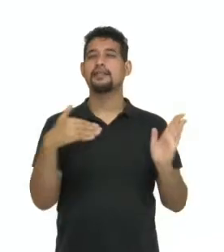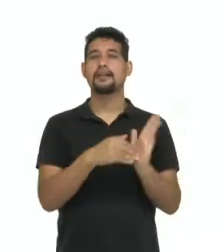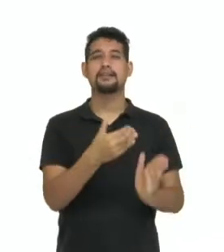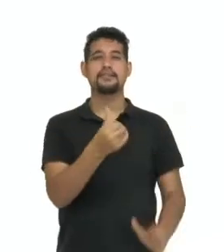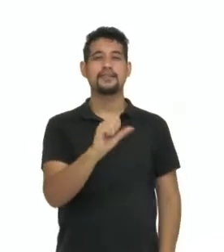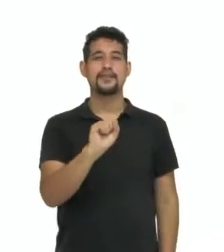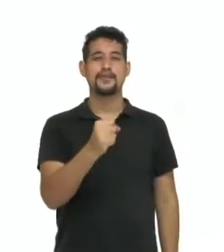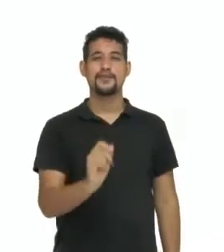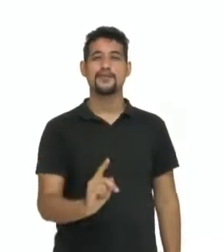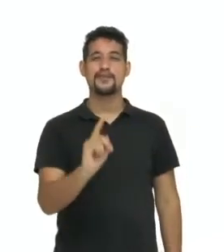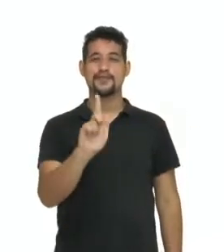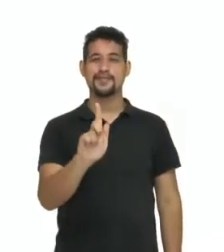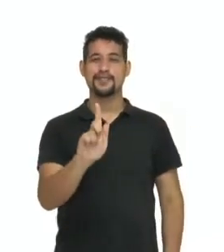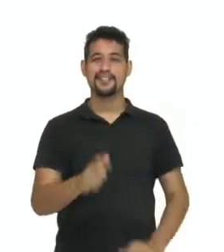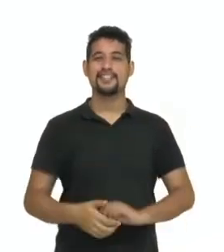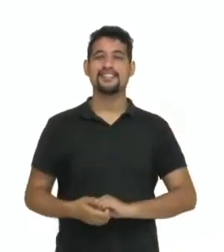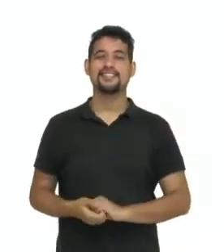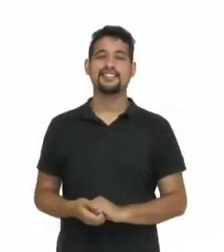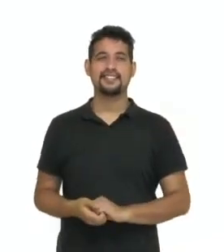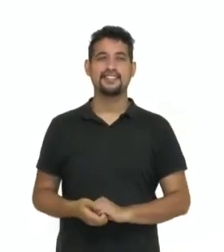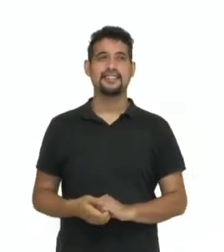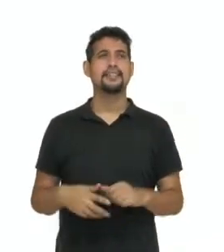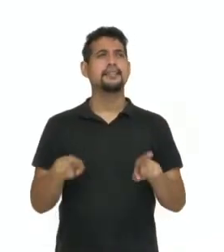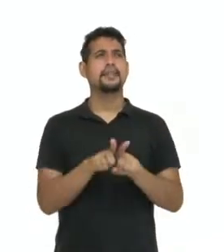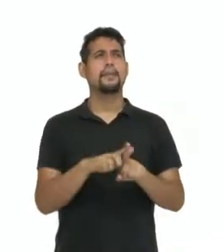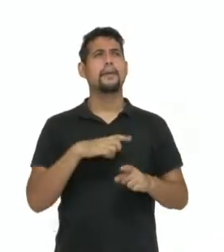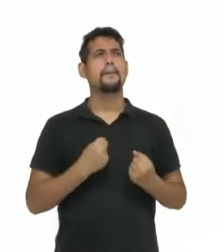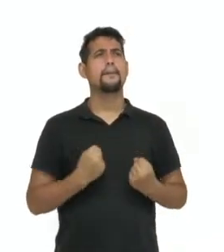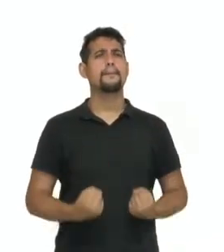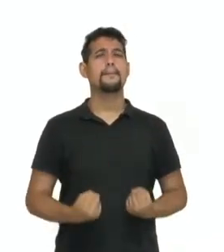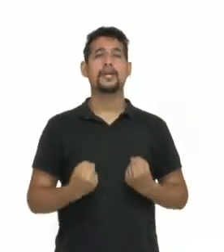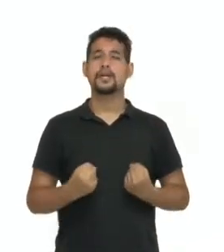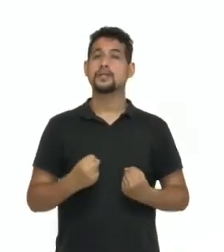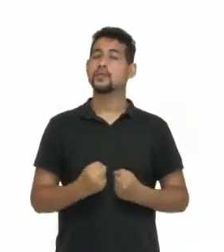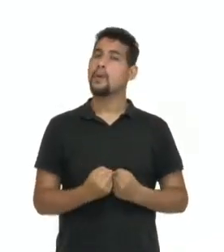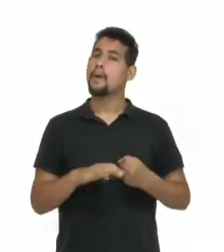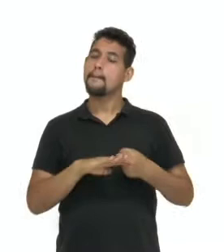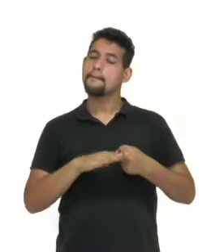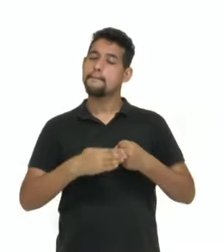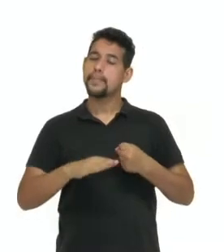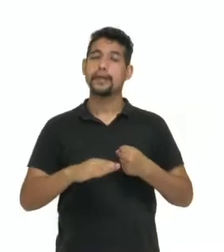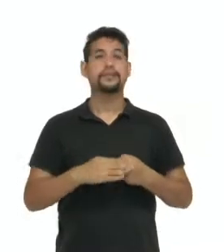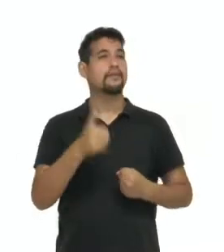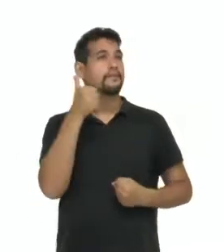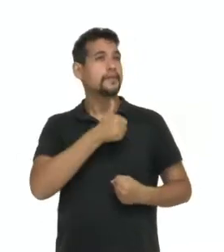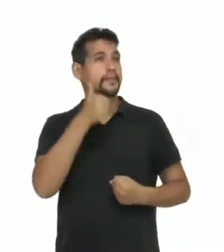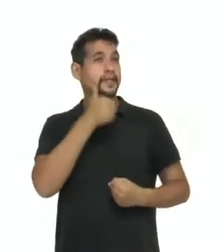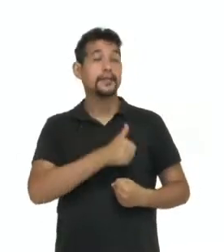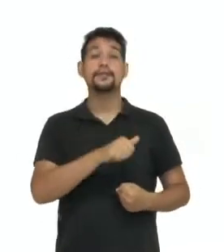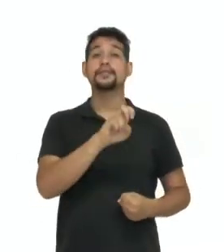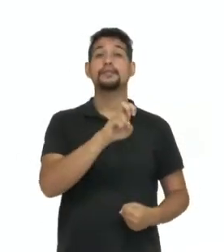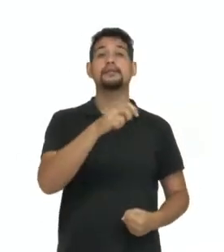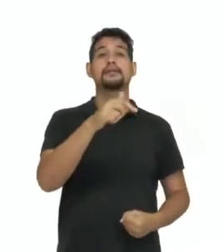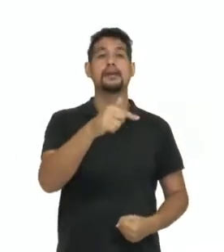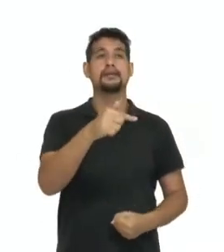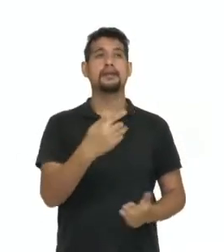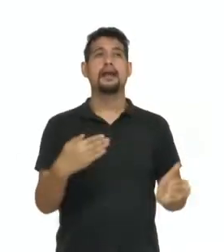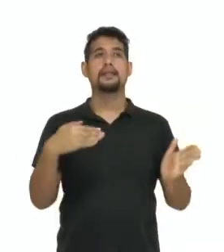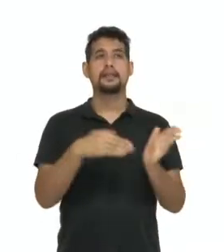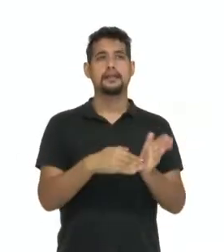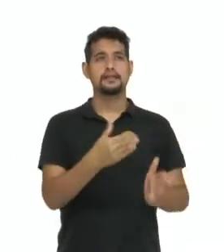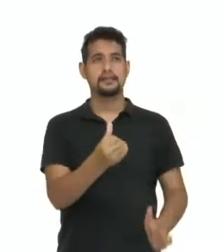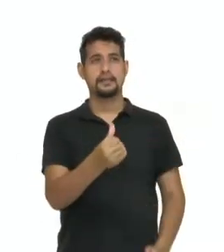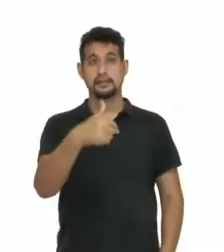a 68 quilos. No peso médio, no feminino de 57